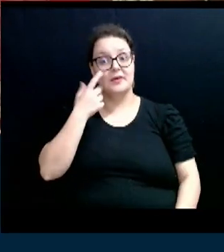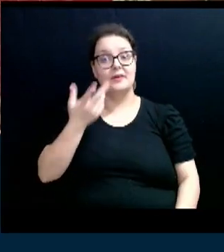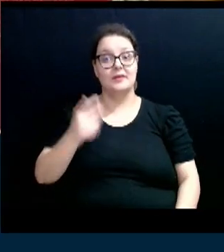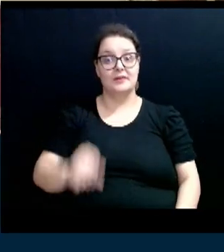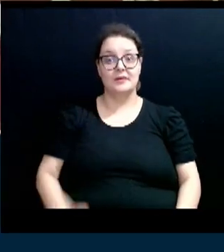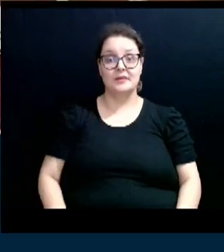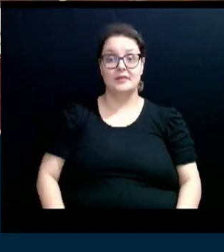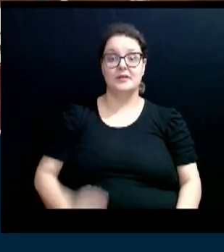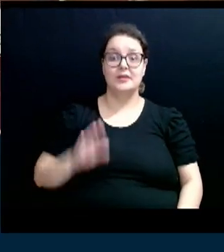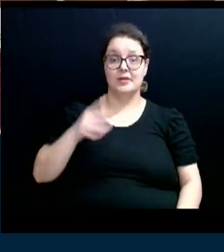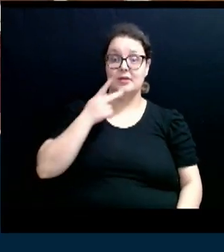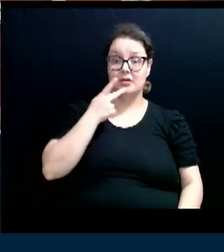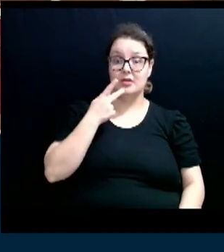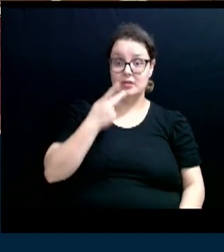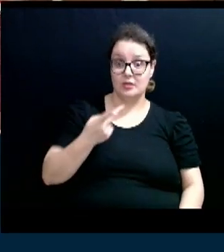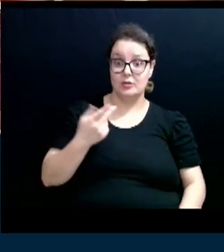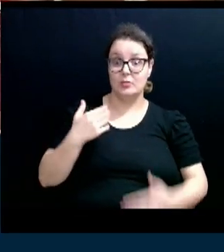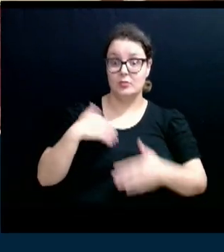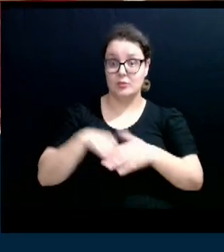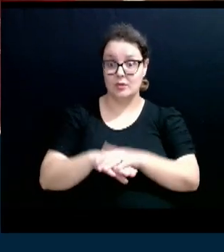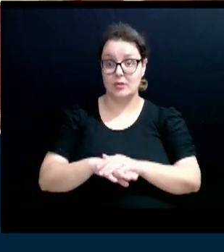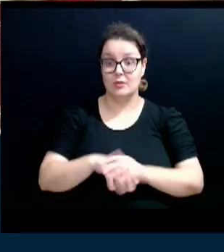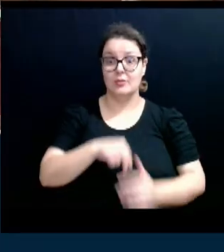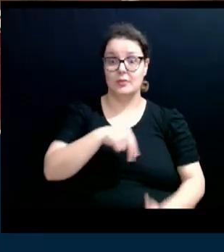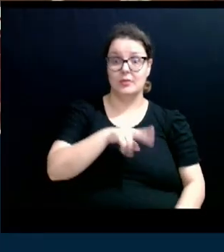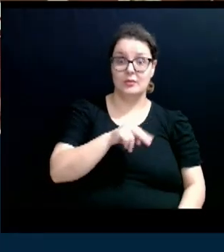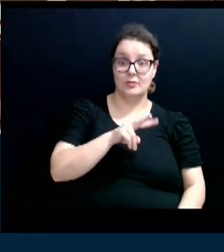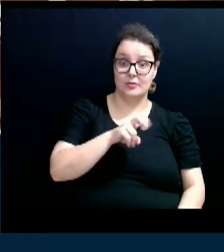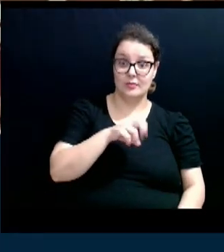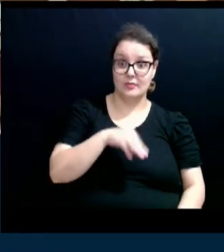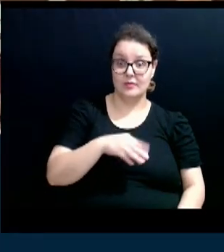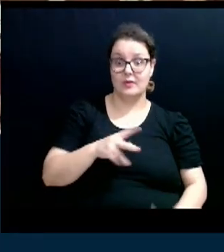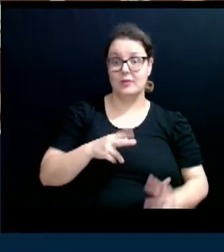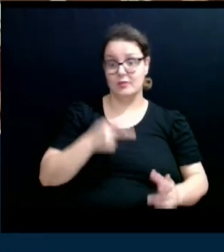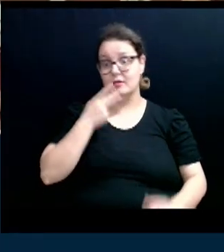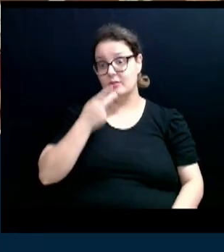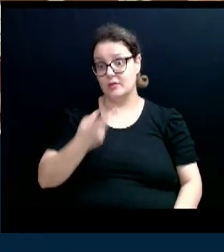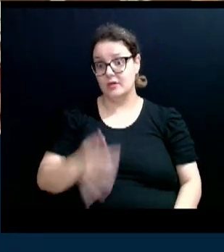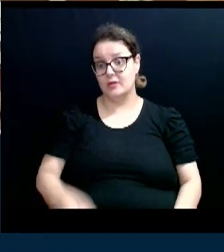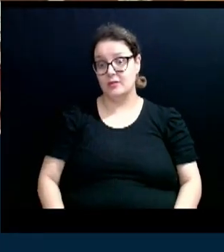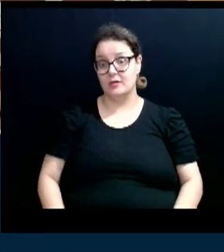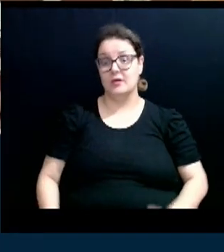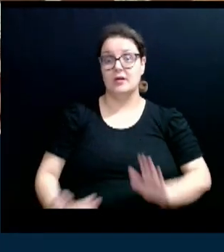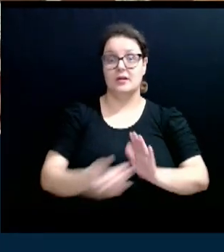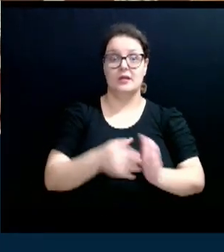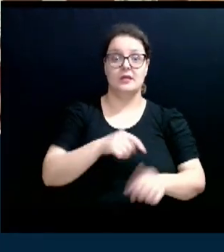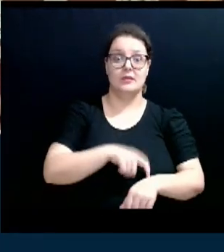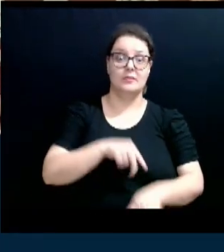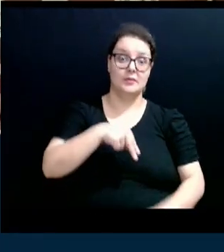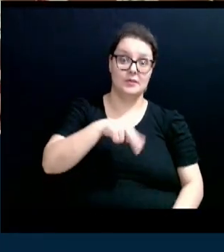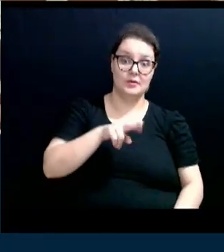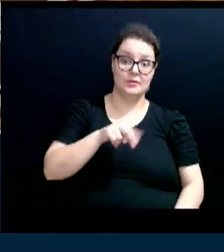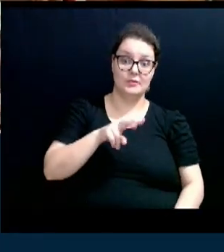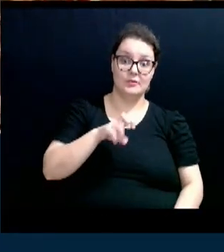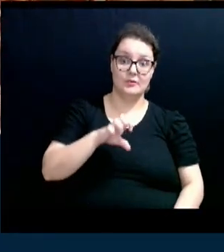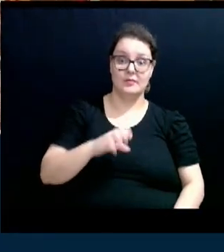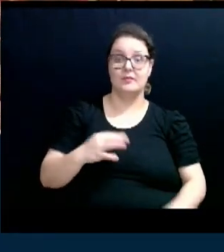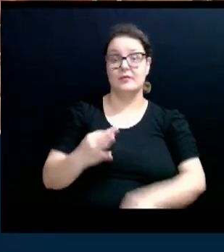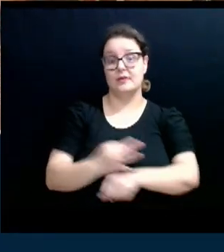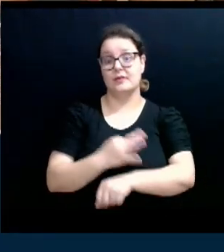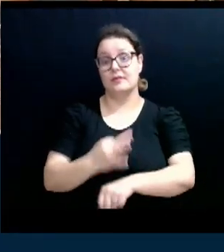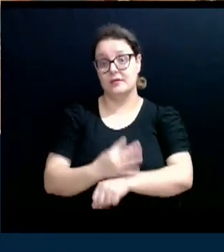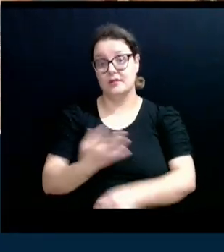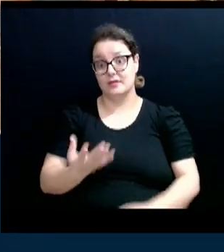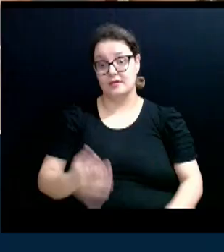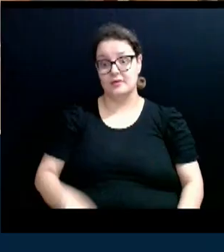fala em guardar na nuvem, como você muito bem colocou, né? Até que ponto essa nuvem vai aguentar, né? Mas o que aguenta é isso aqui,